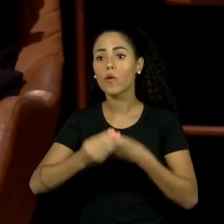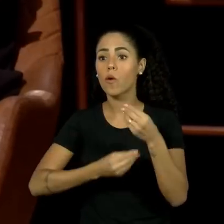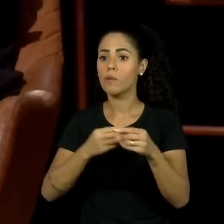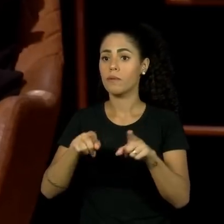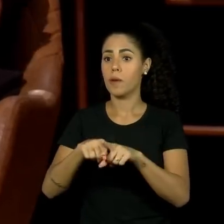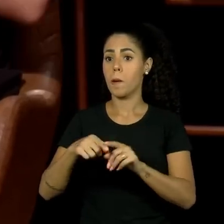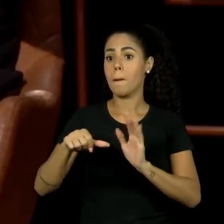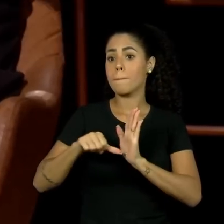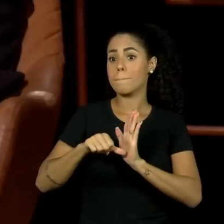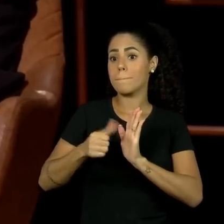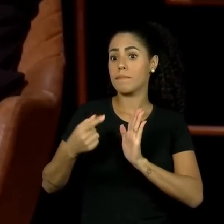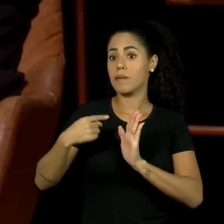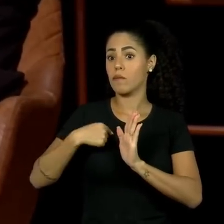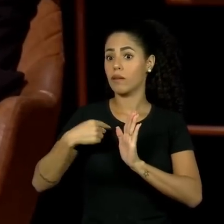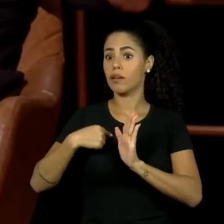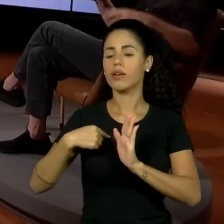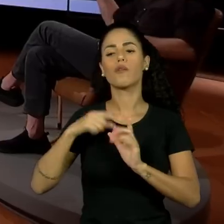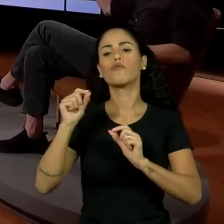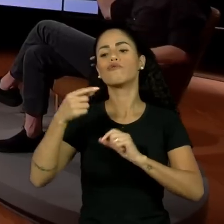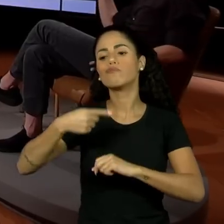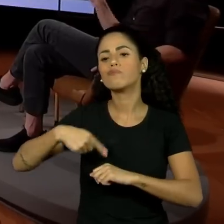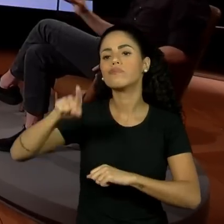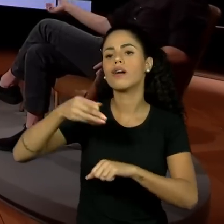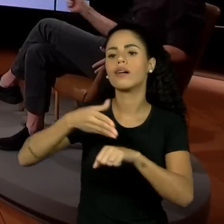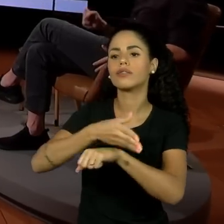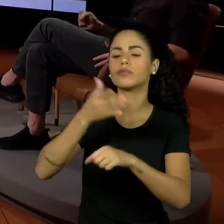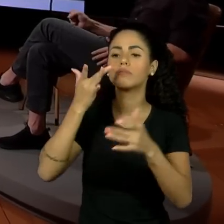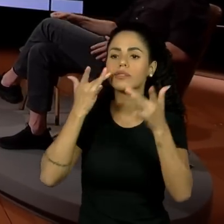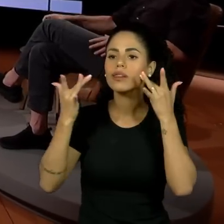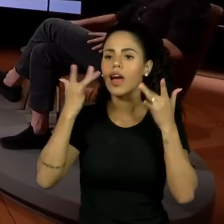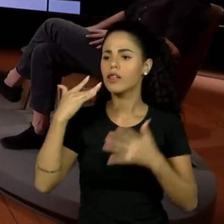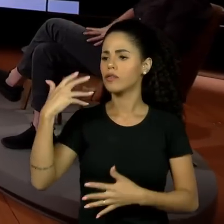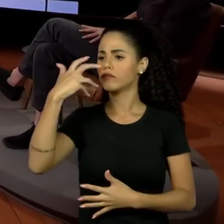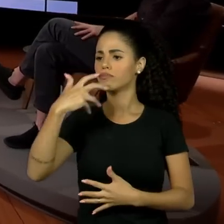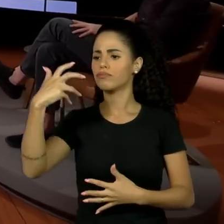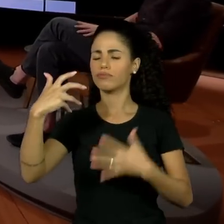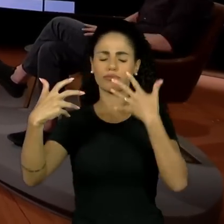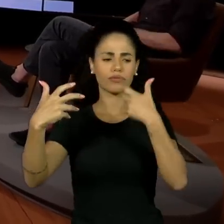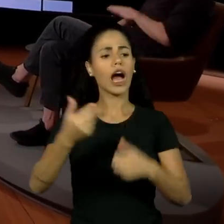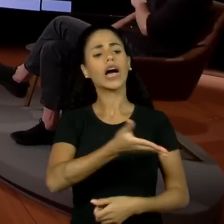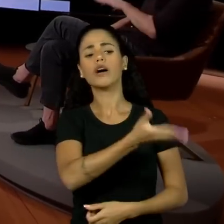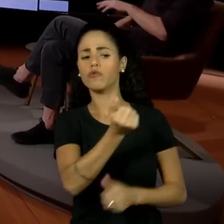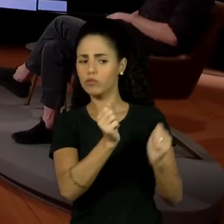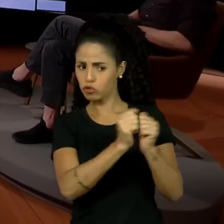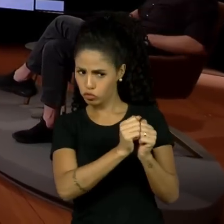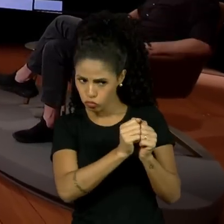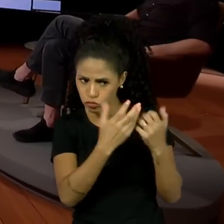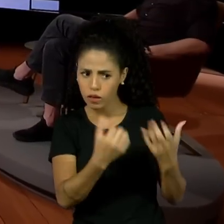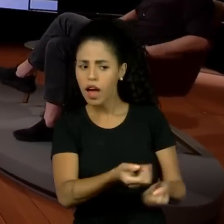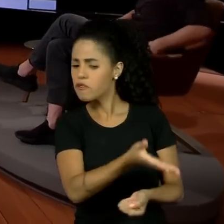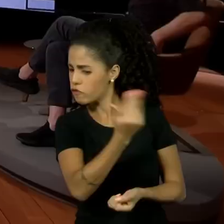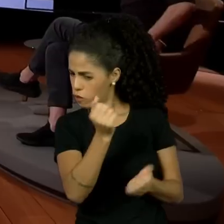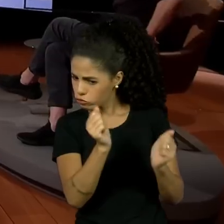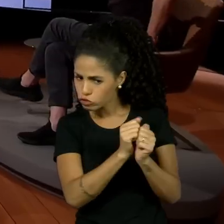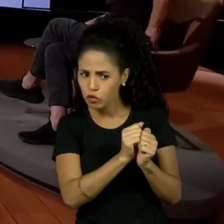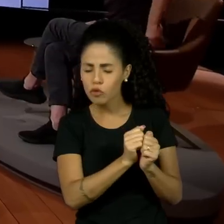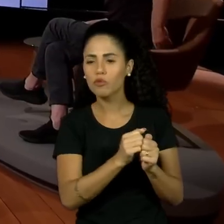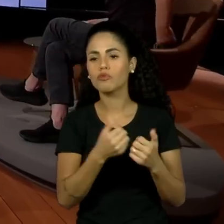que eu fui dirigir, que era uma coisa grandiosa, eu falei assim, não, você vai vir junto comigo, Monique. Botei ela para fazer luz